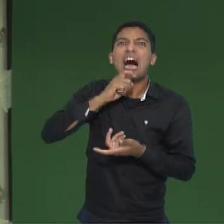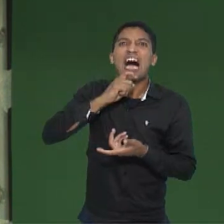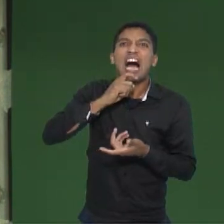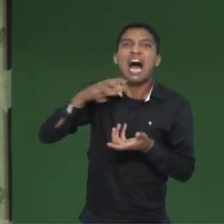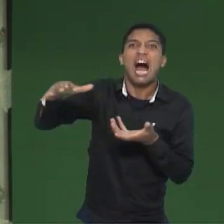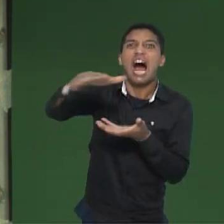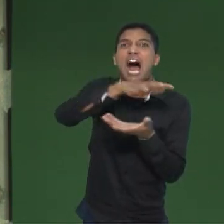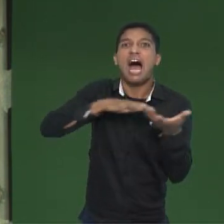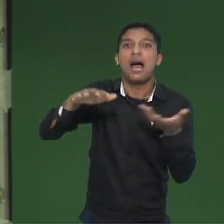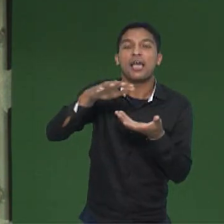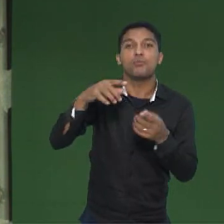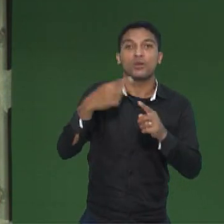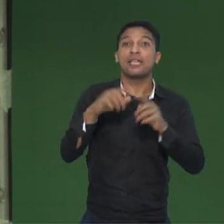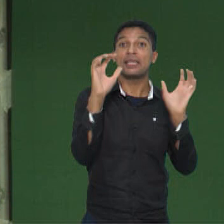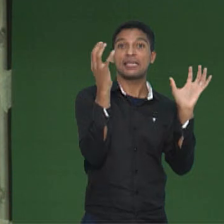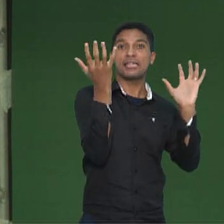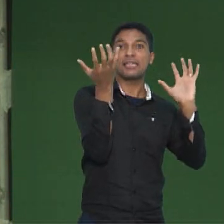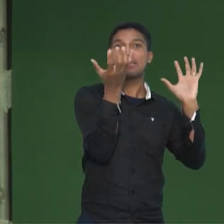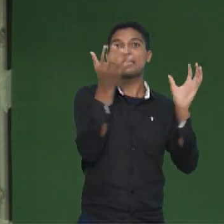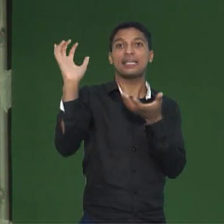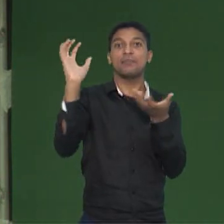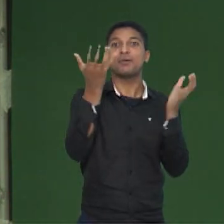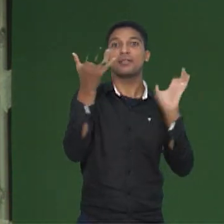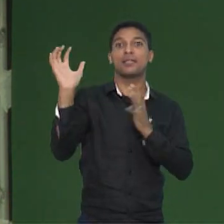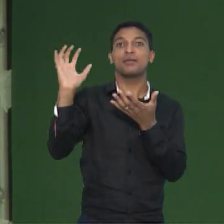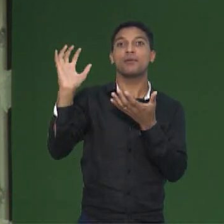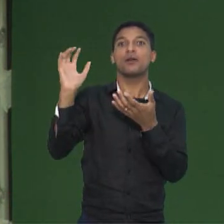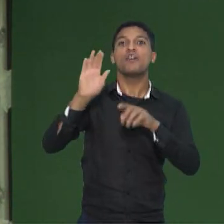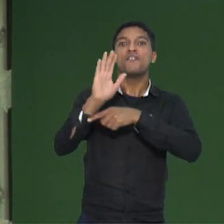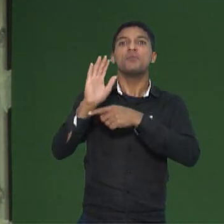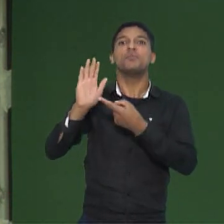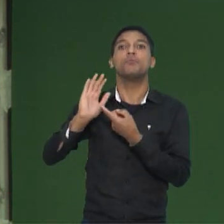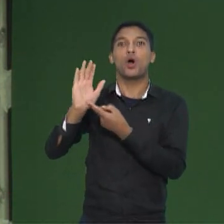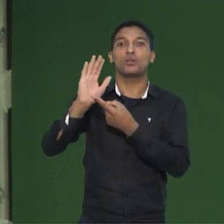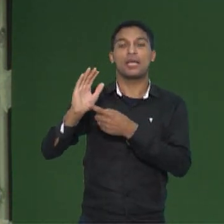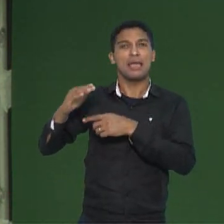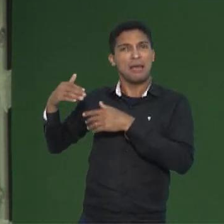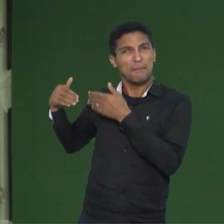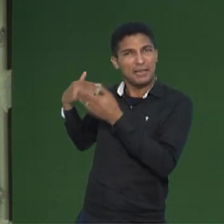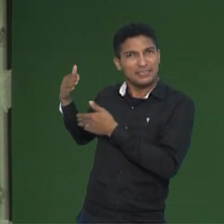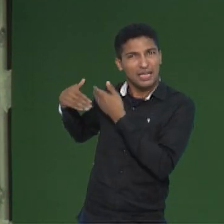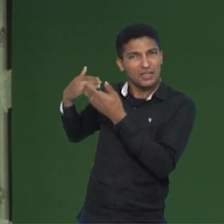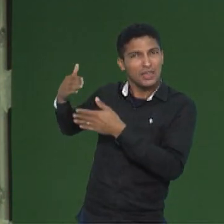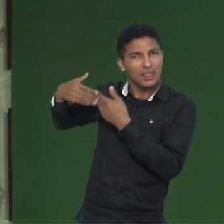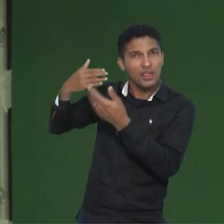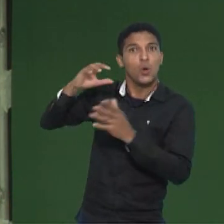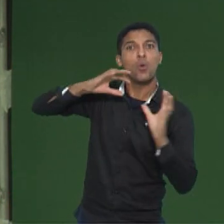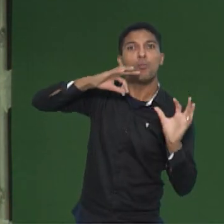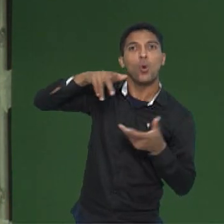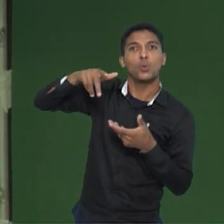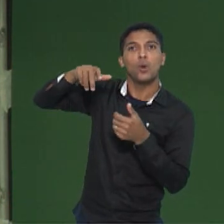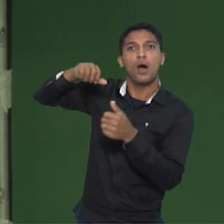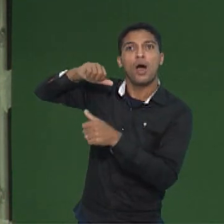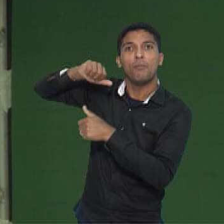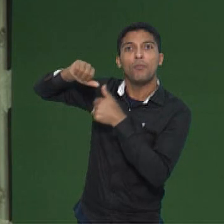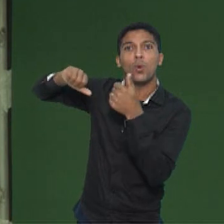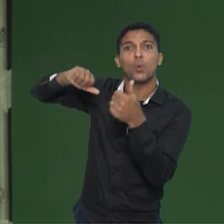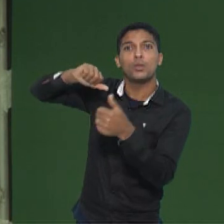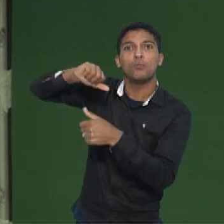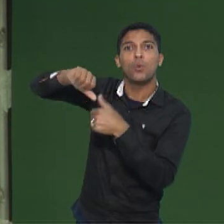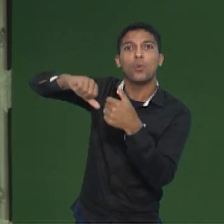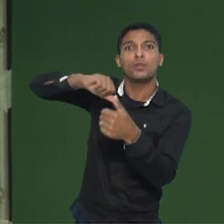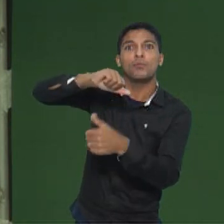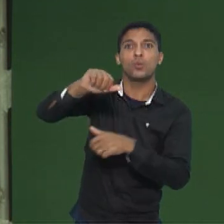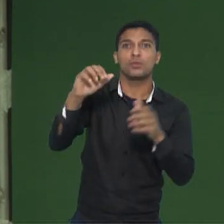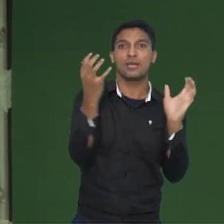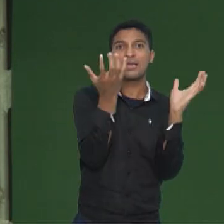é levantado por pesquisadores também. Então, uma mudança climática, o cara percebeu que não adiantava ele